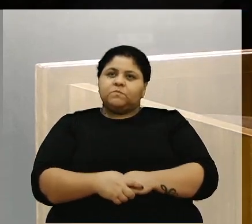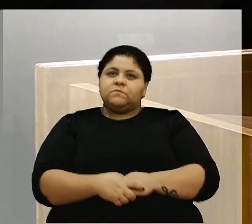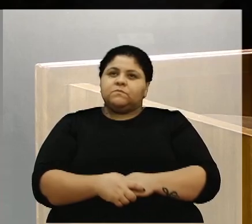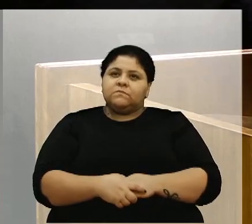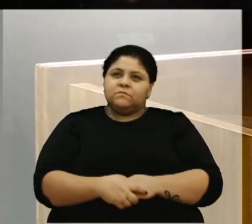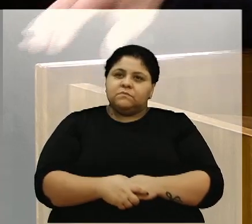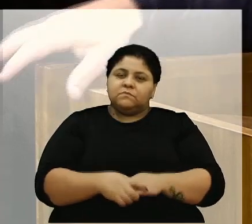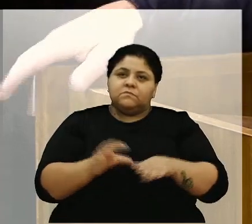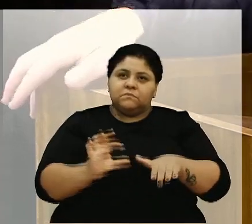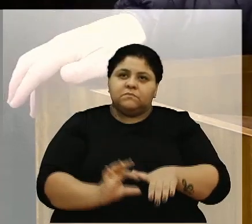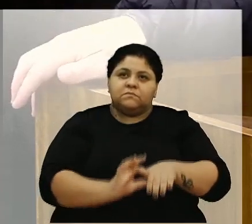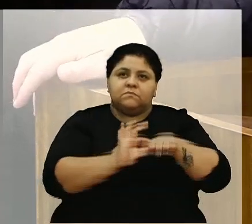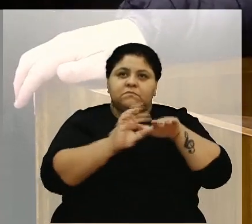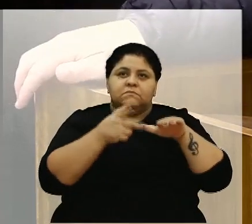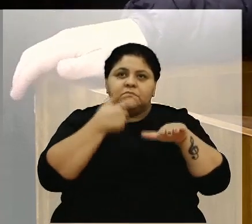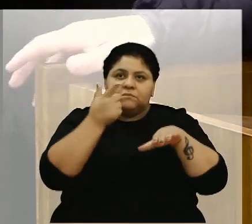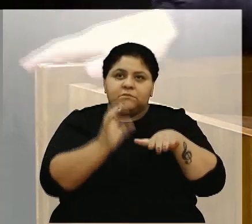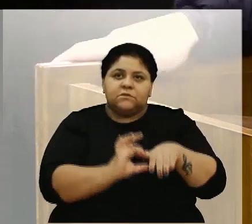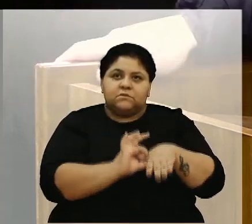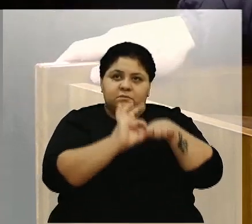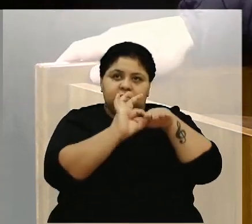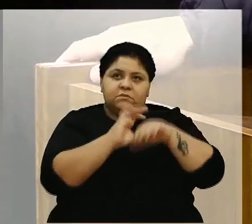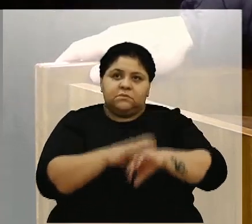Meu líder, se possível, uma declaração de líder.